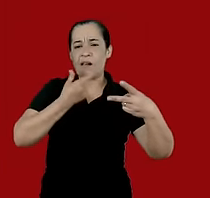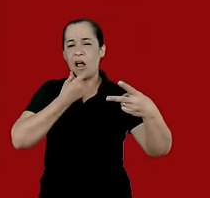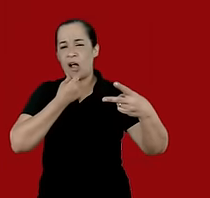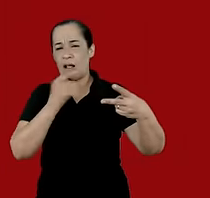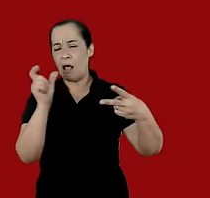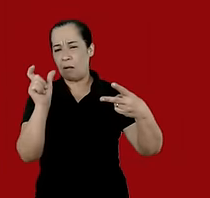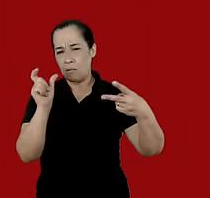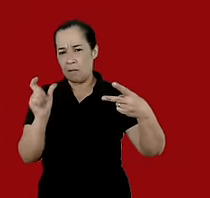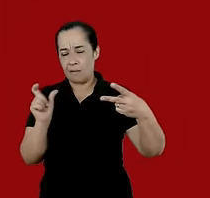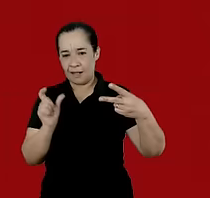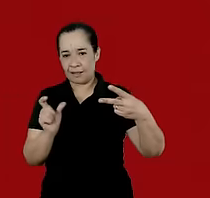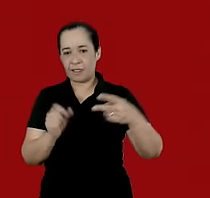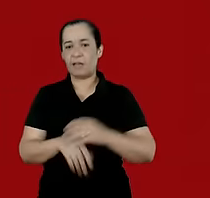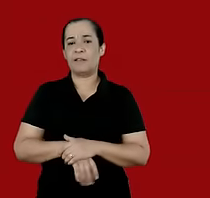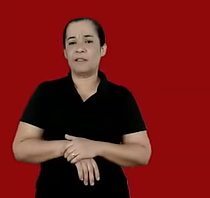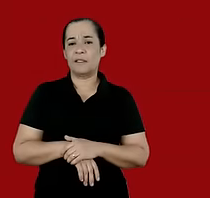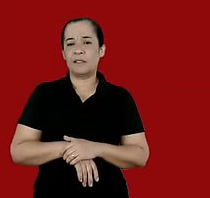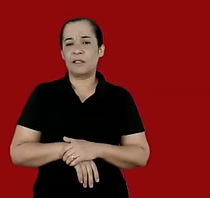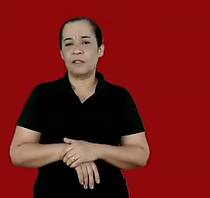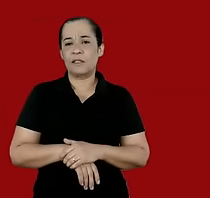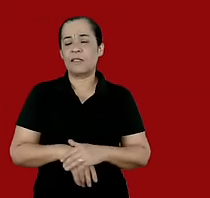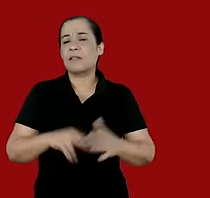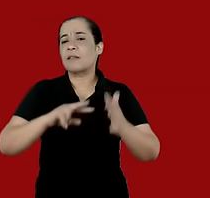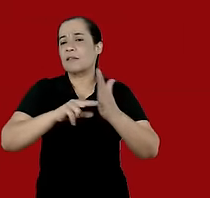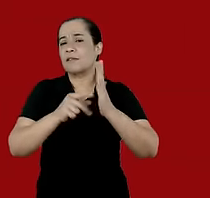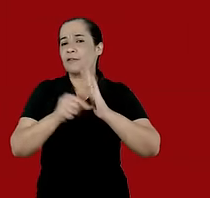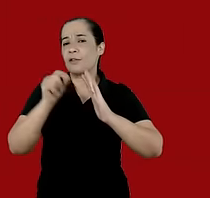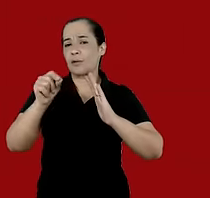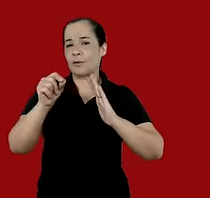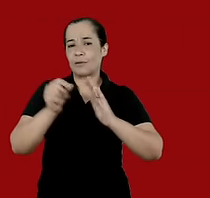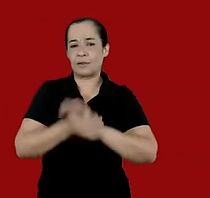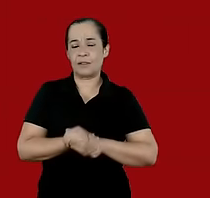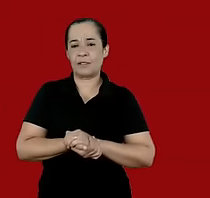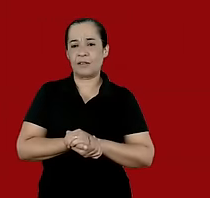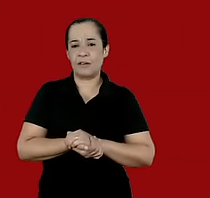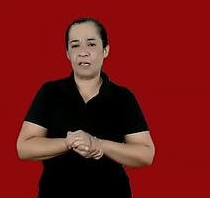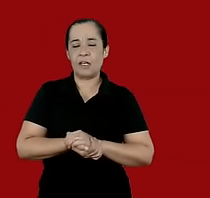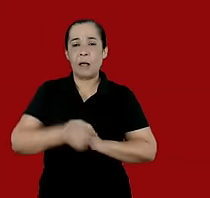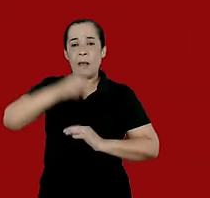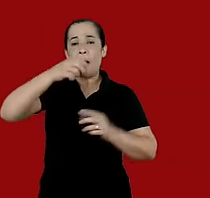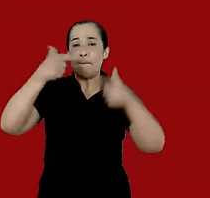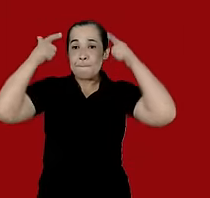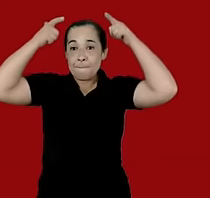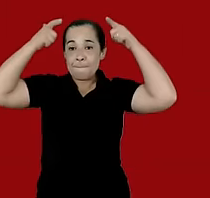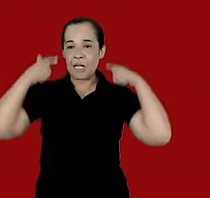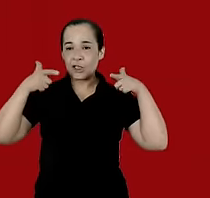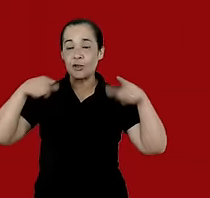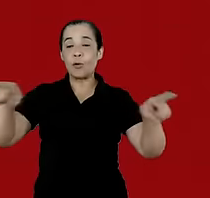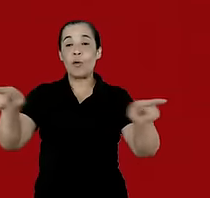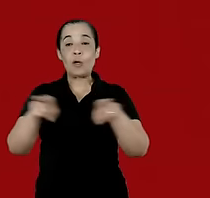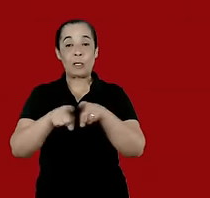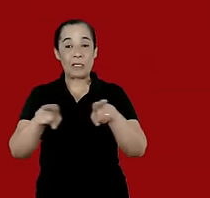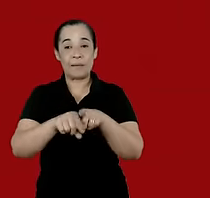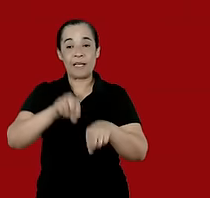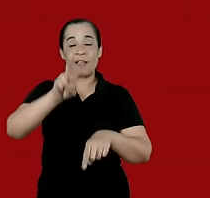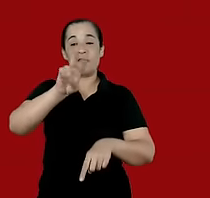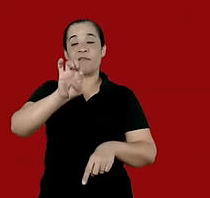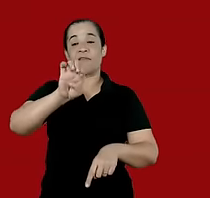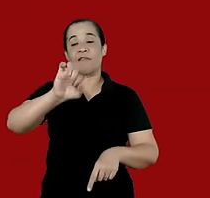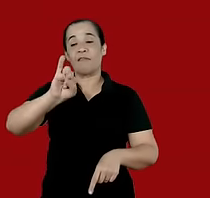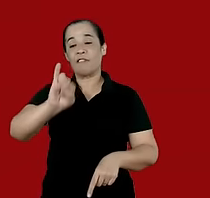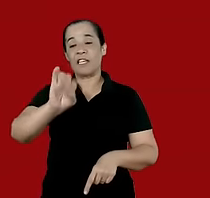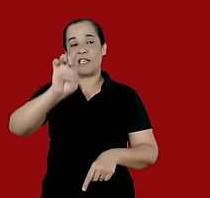em portfólio greenfield você hoje tem México e Vietnã são as únicas conclus um pouquinho a Grécia mas é um Pou é a conclusão que você consegue